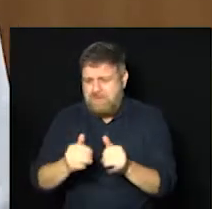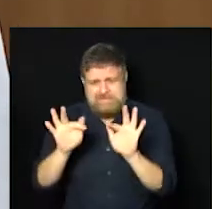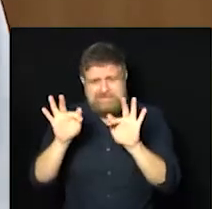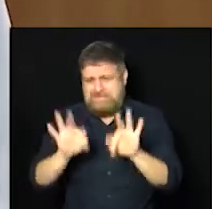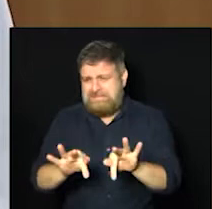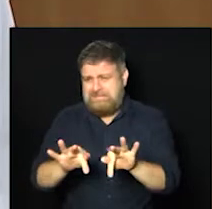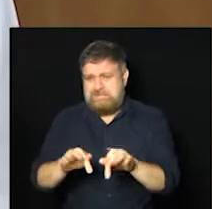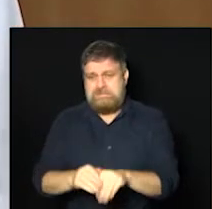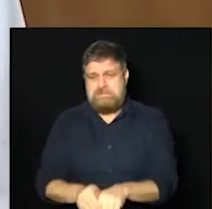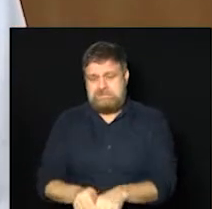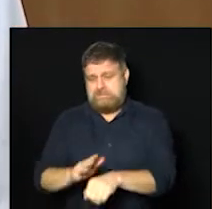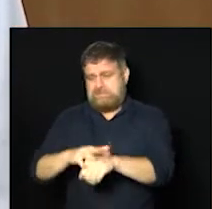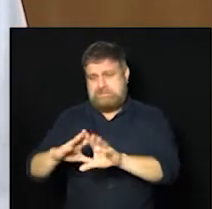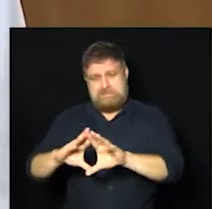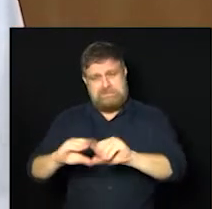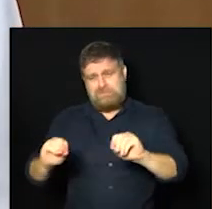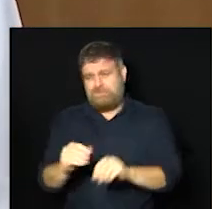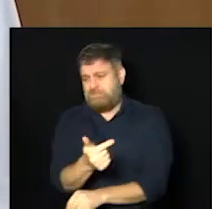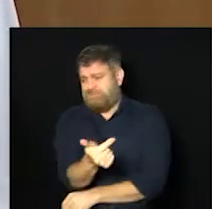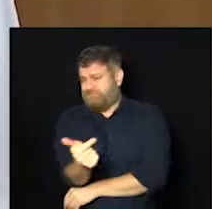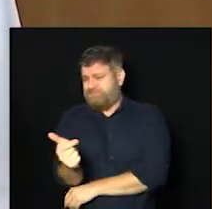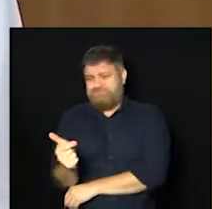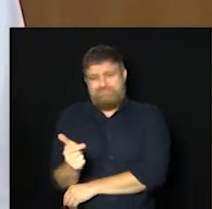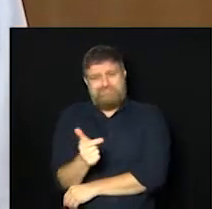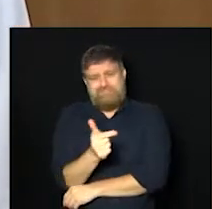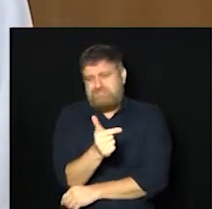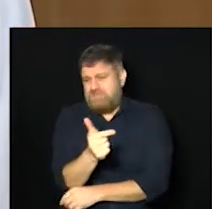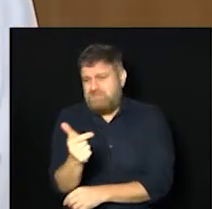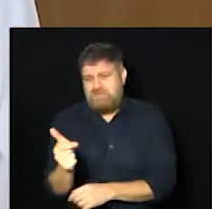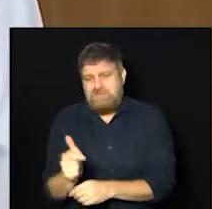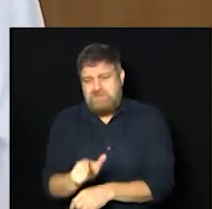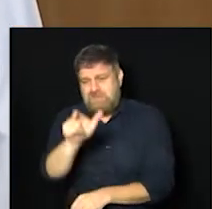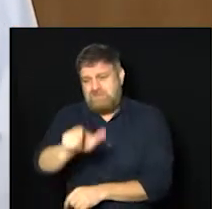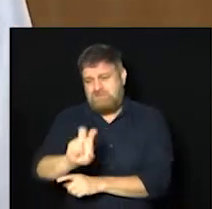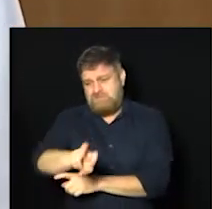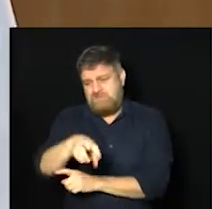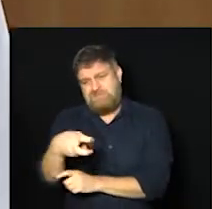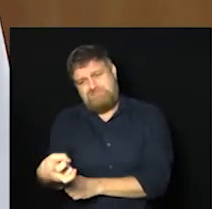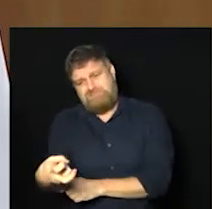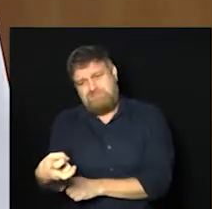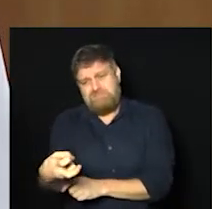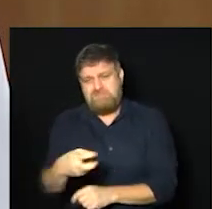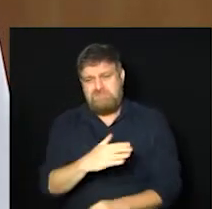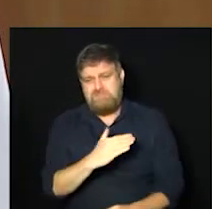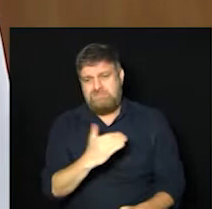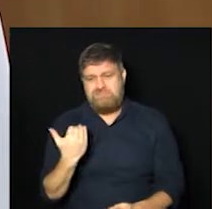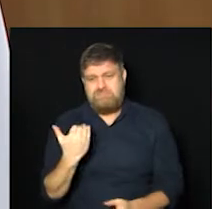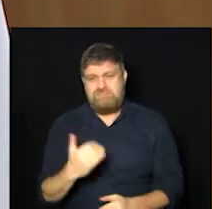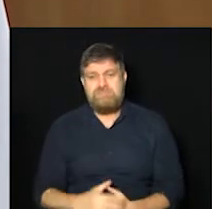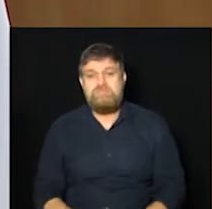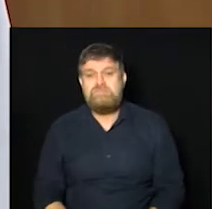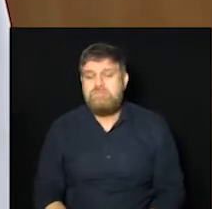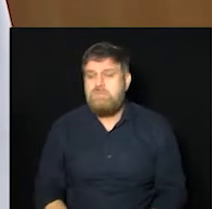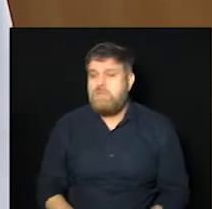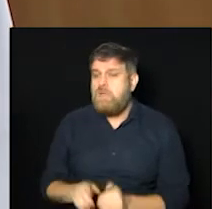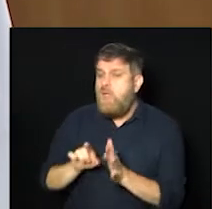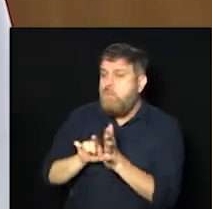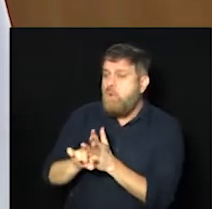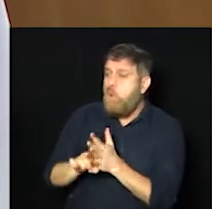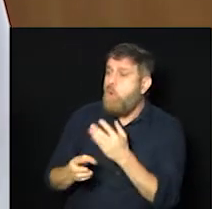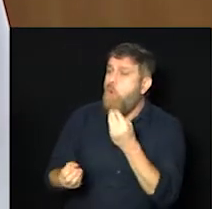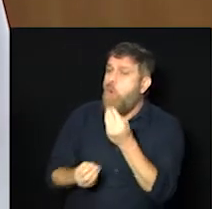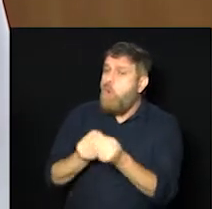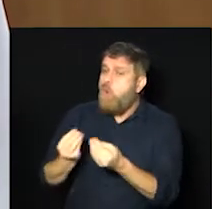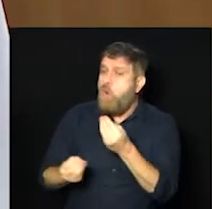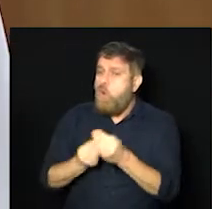vezes não tenha mais a chance de cura com o tratamento atual. Qual é o procedimento do combate